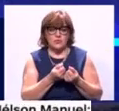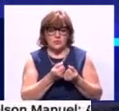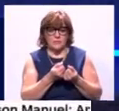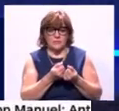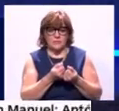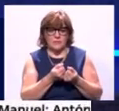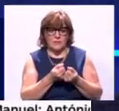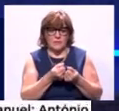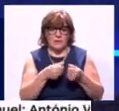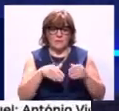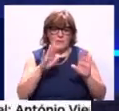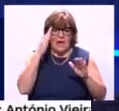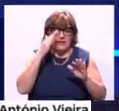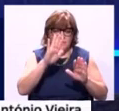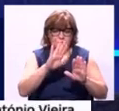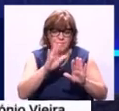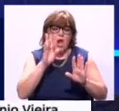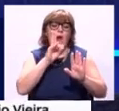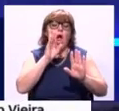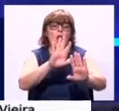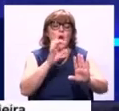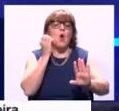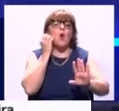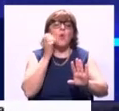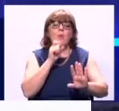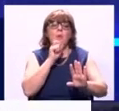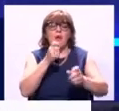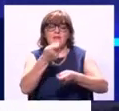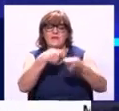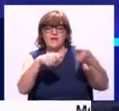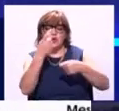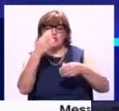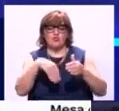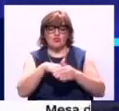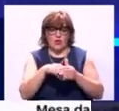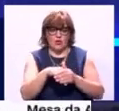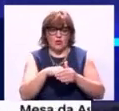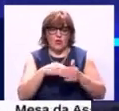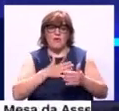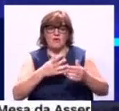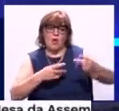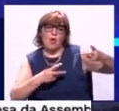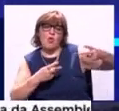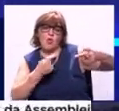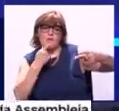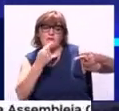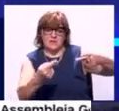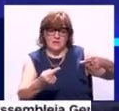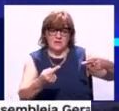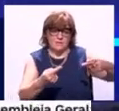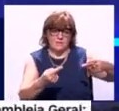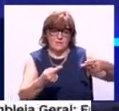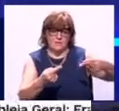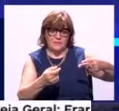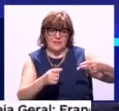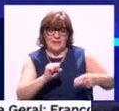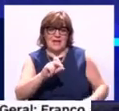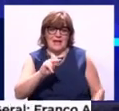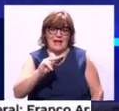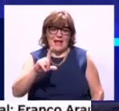Mas acha... Sim. Repare, como é que nós podemos vender um jogador? Vou citar dois casos.